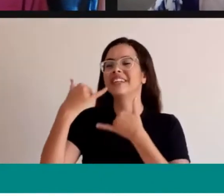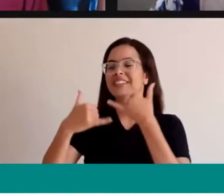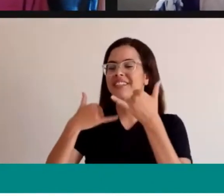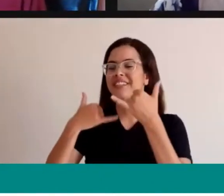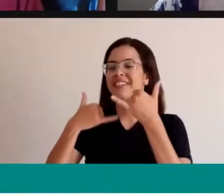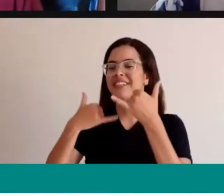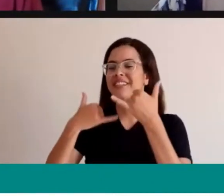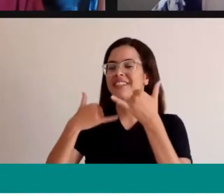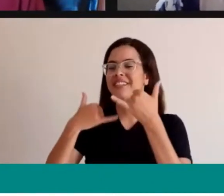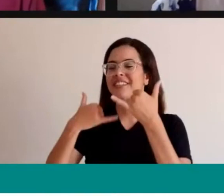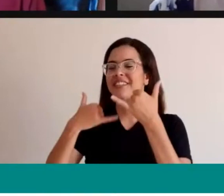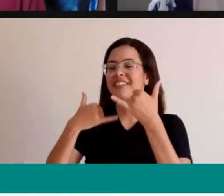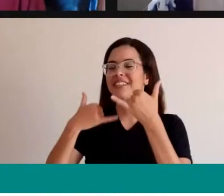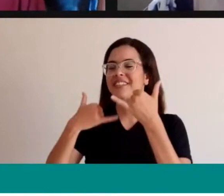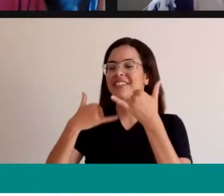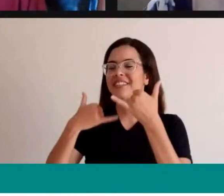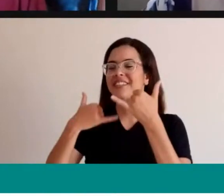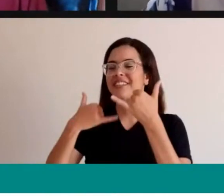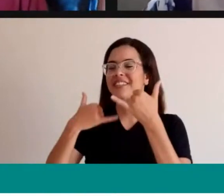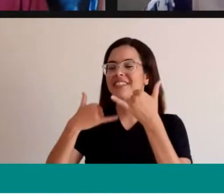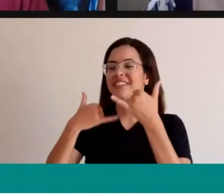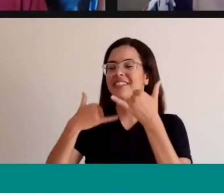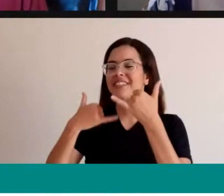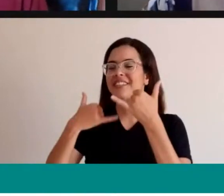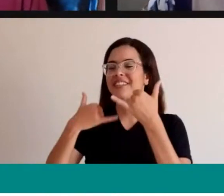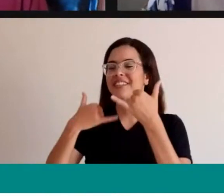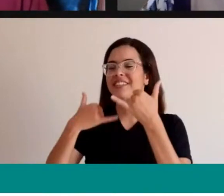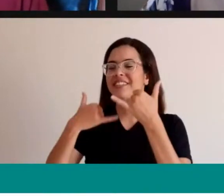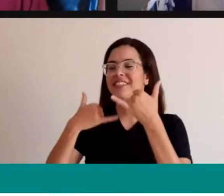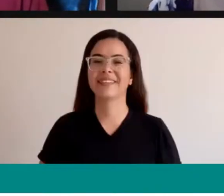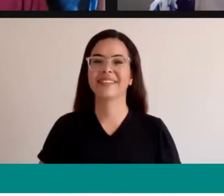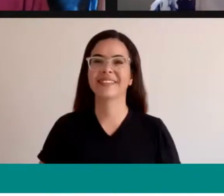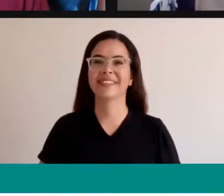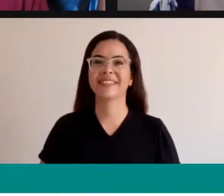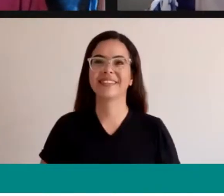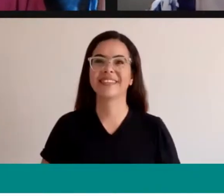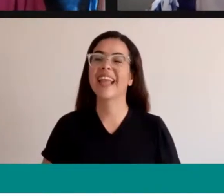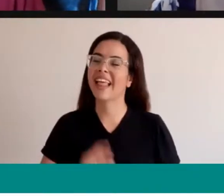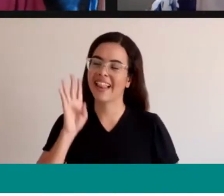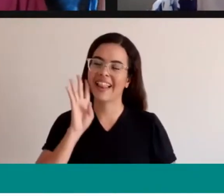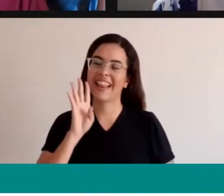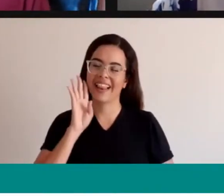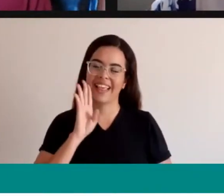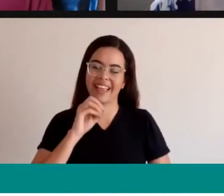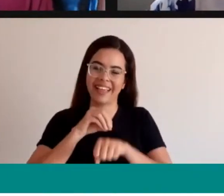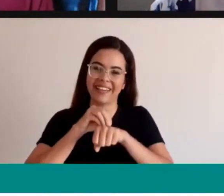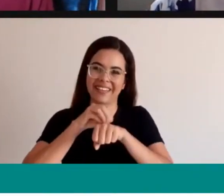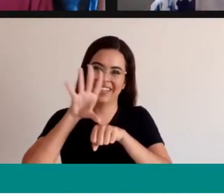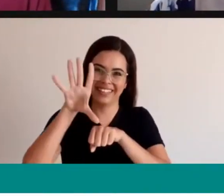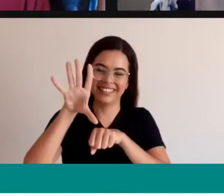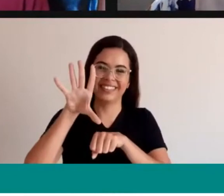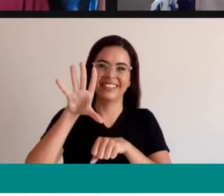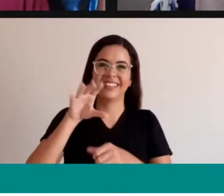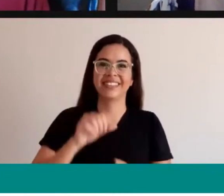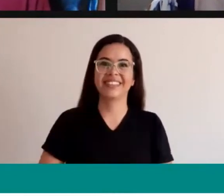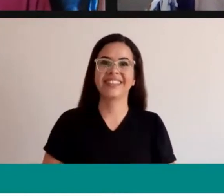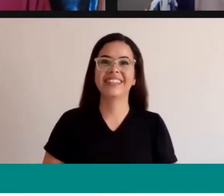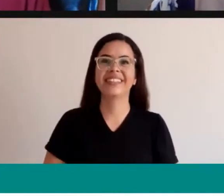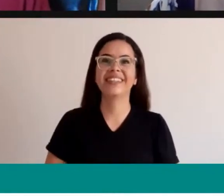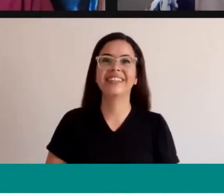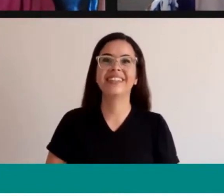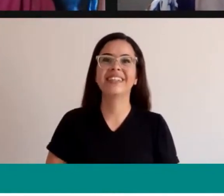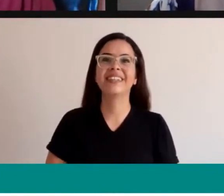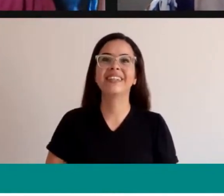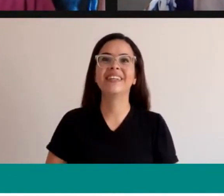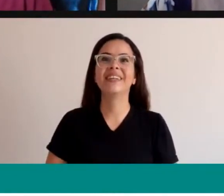primeiro, né? E a jogar. É uma atividade muito legal, eu recomendo. Mesmo que não seja utilizando no ensino, é bem